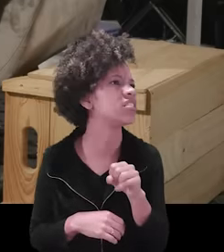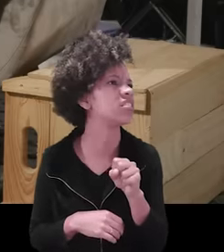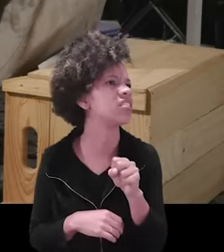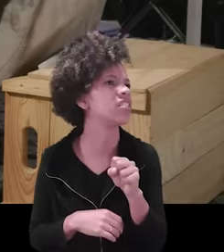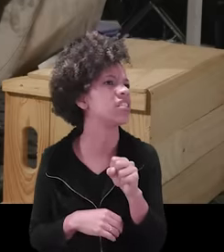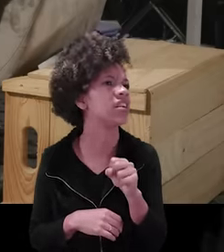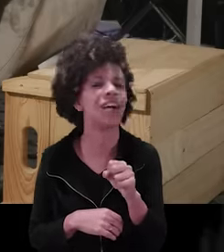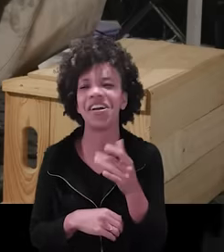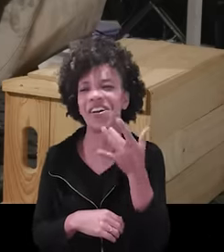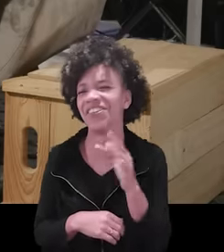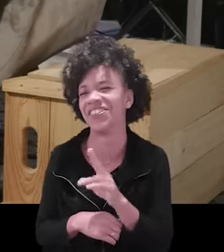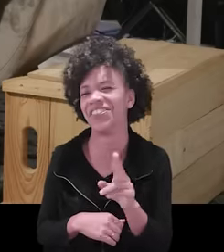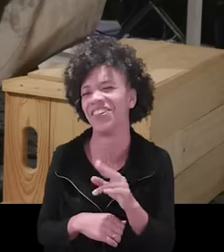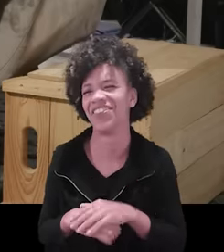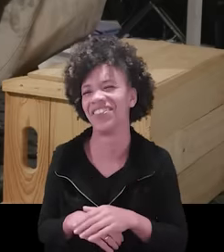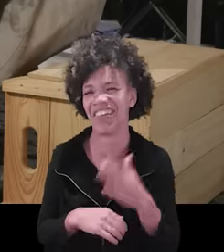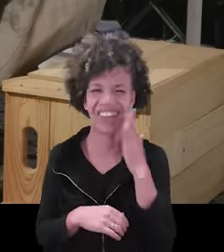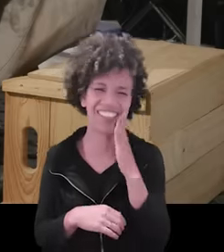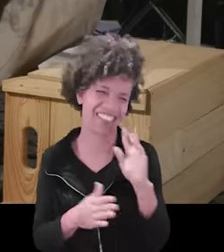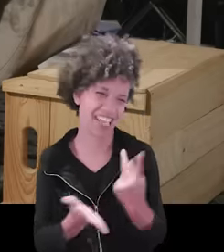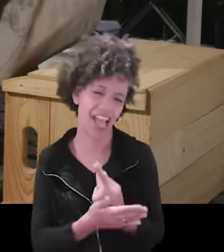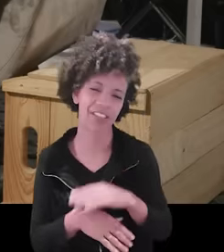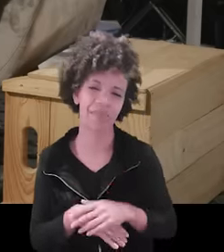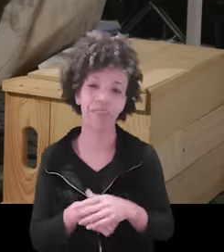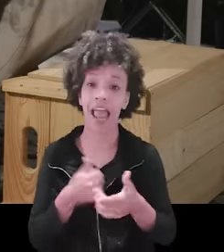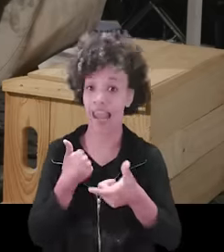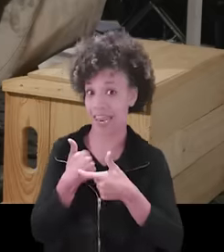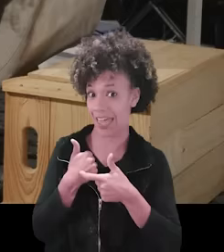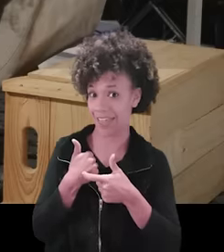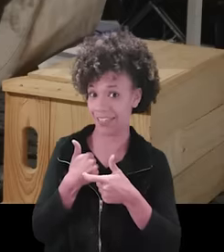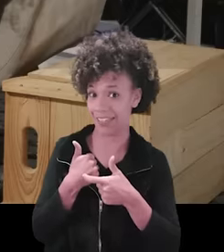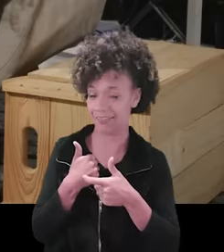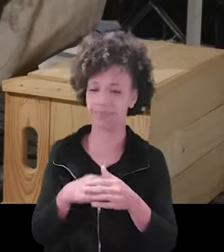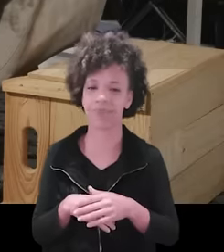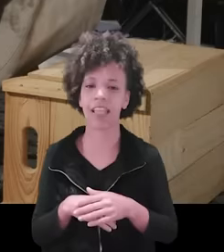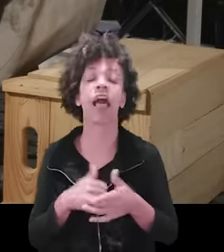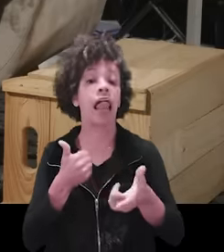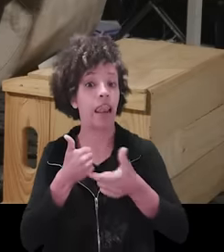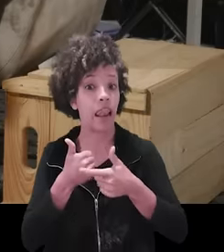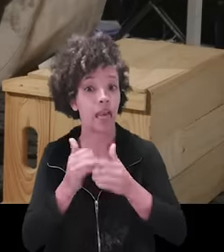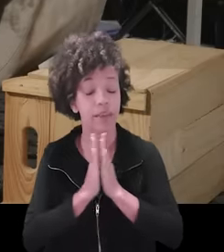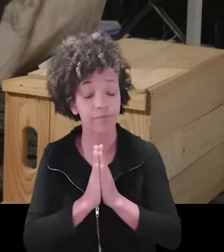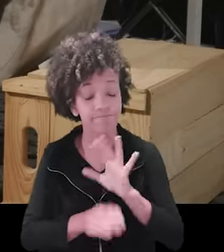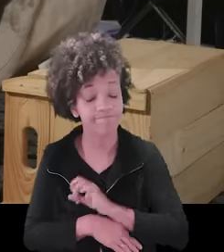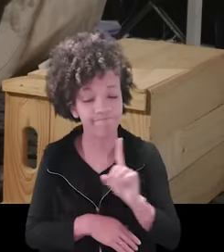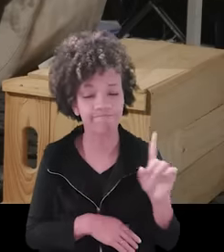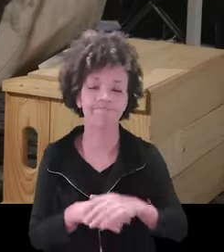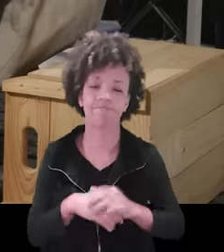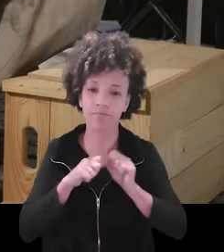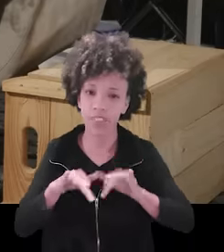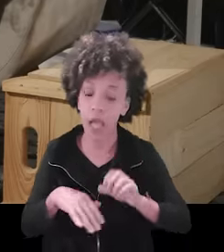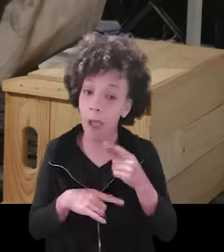ficam não sabe é que eu sei o que que tá errado rapaz é e deixa o like pelo amor de